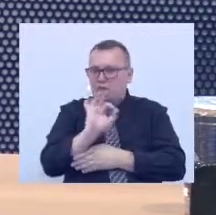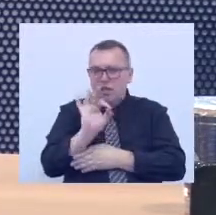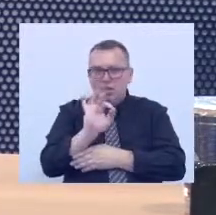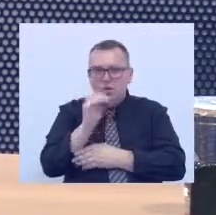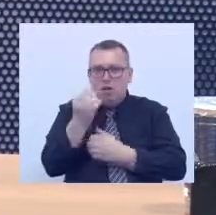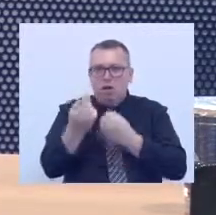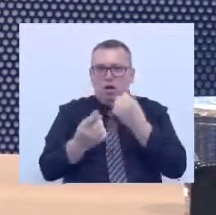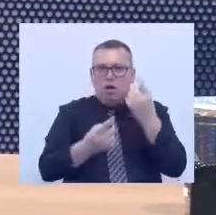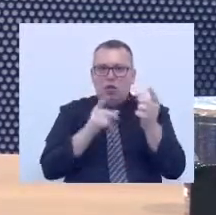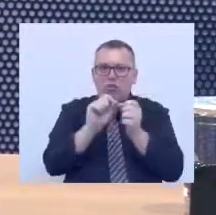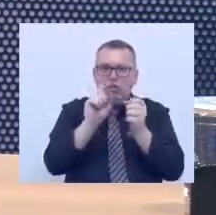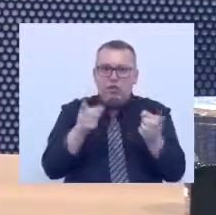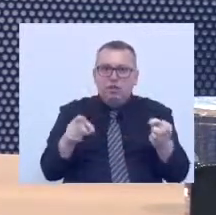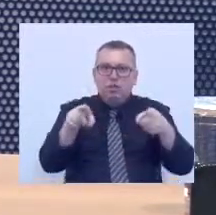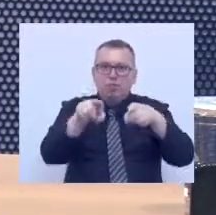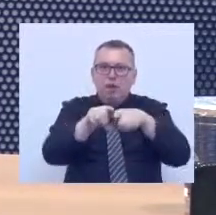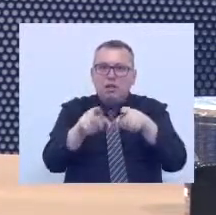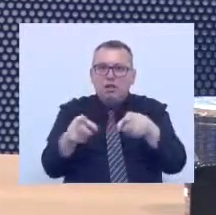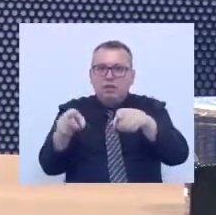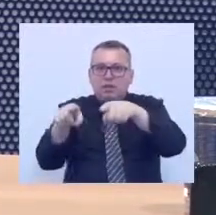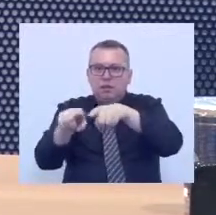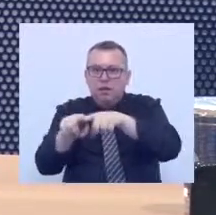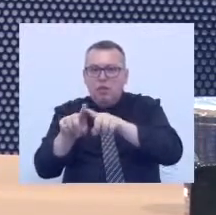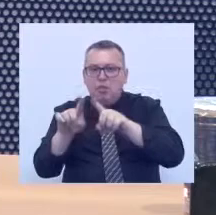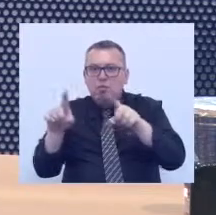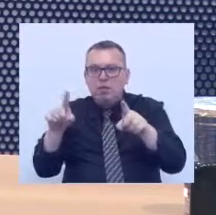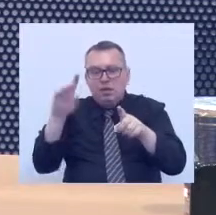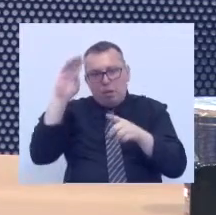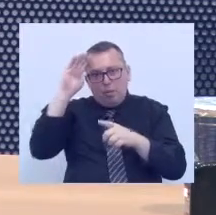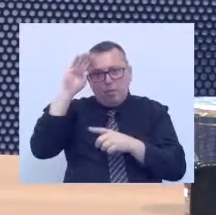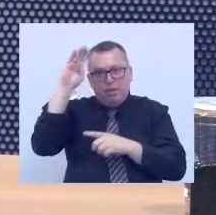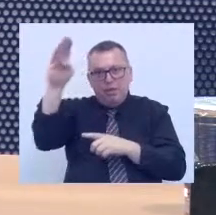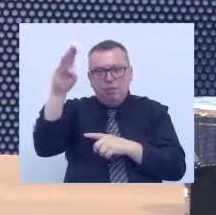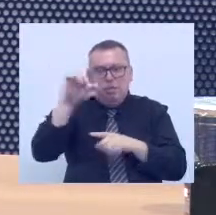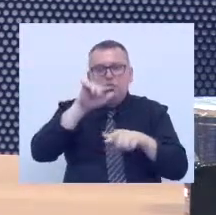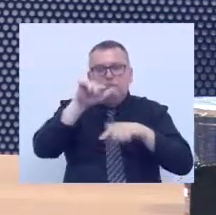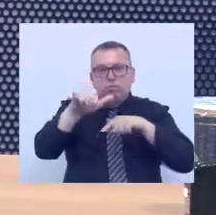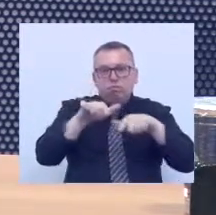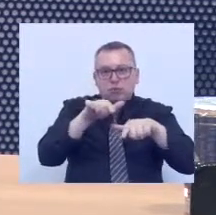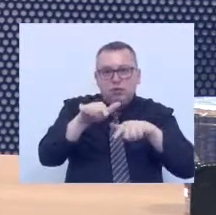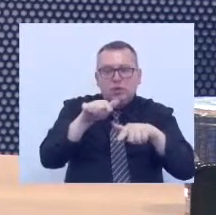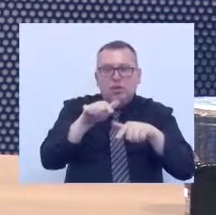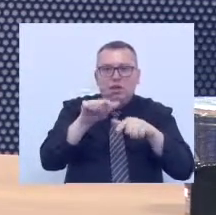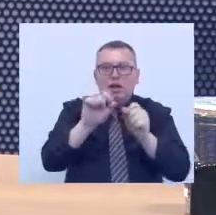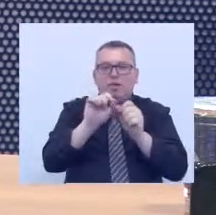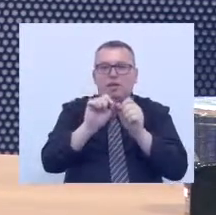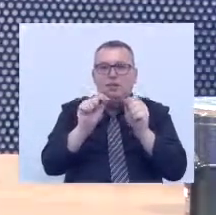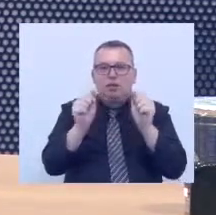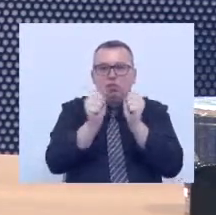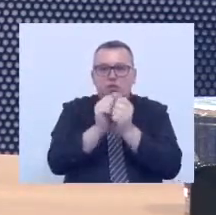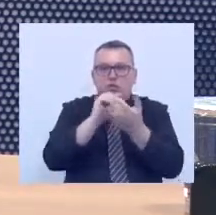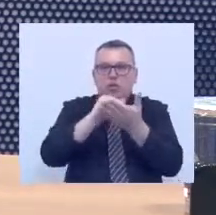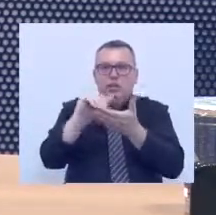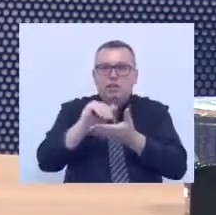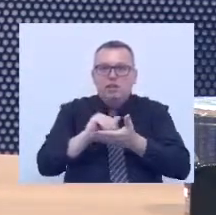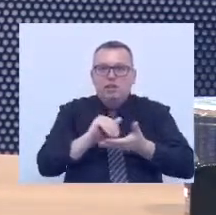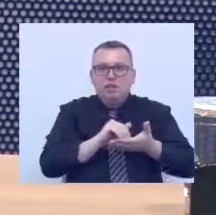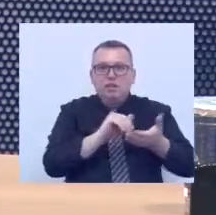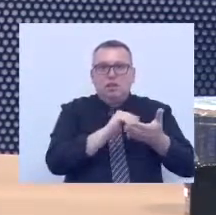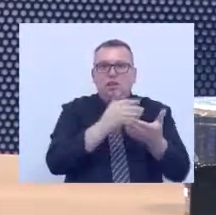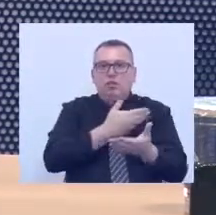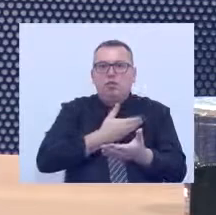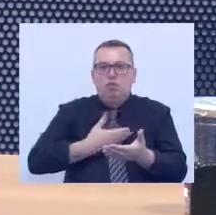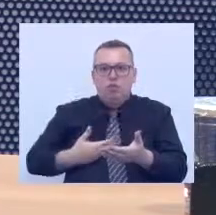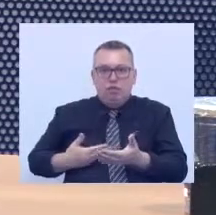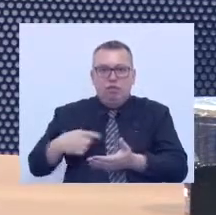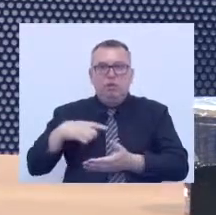Alguns a gente faz em parceria, mas a principal atribuição da coordenadoria é agir com as secretarias de governo. Então a gente